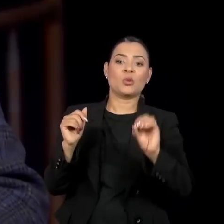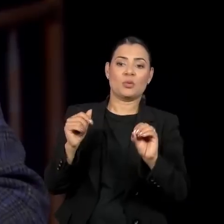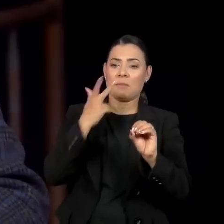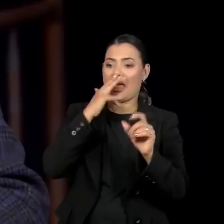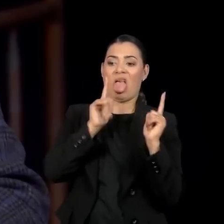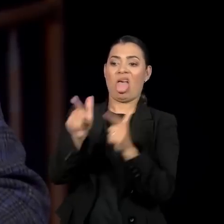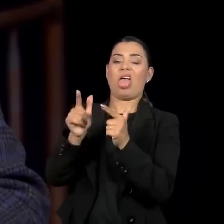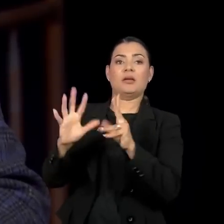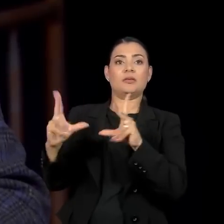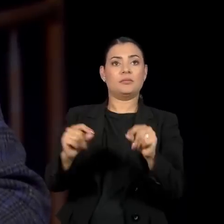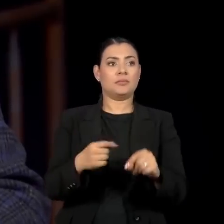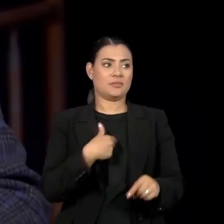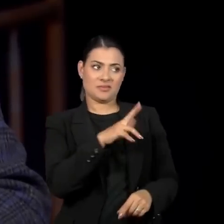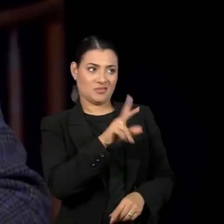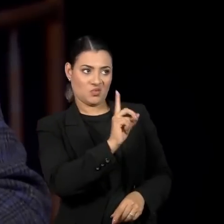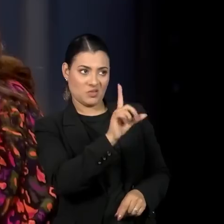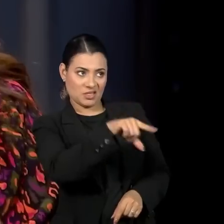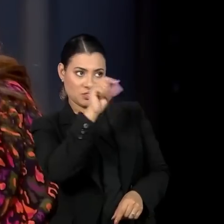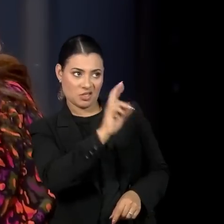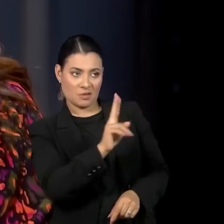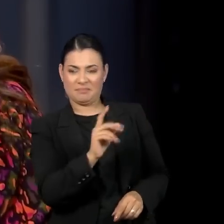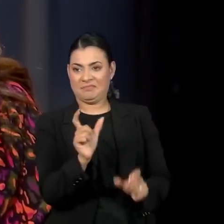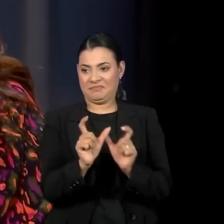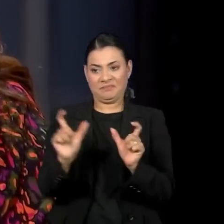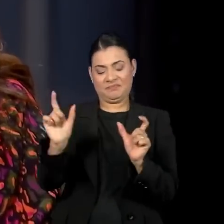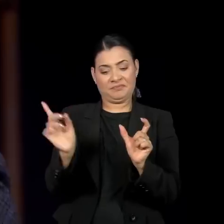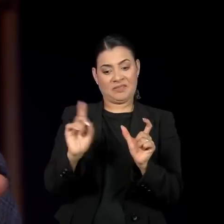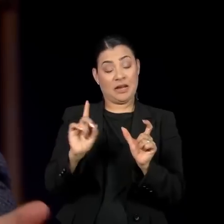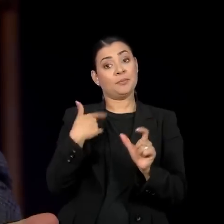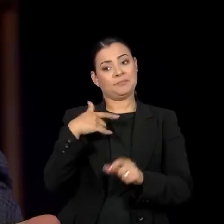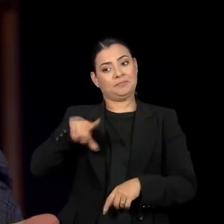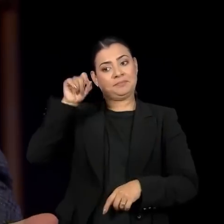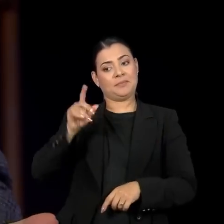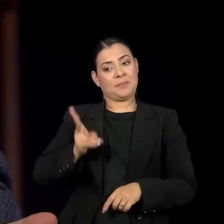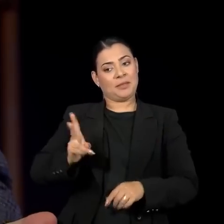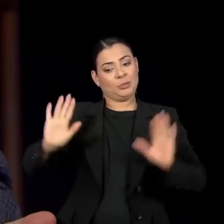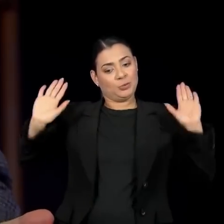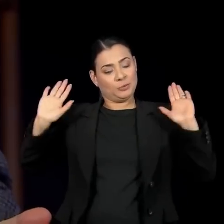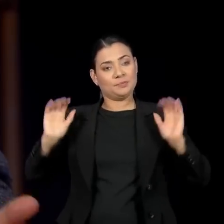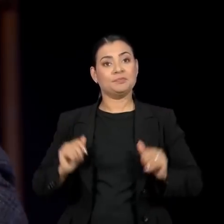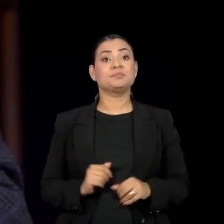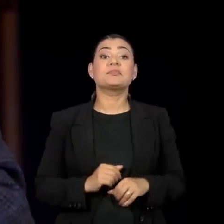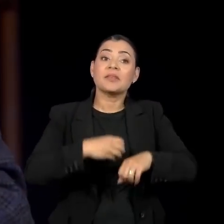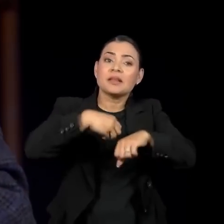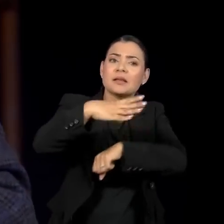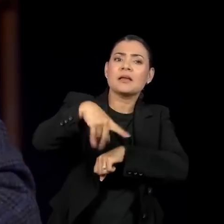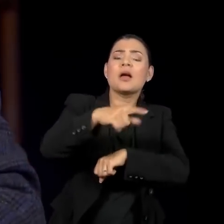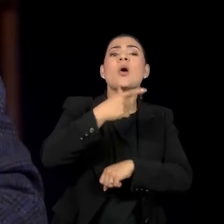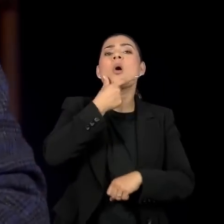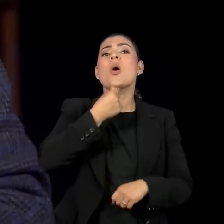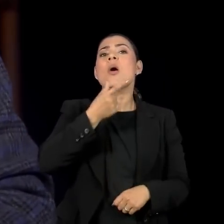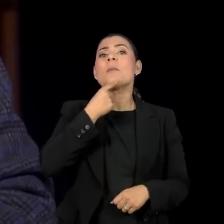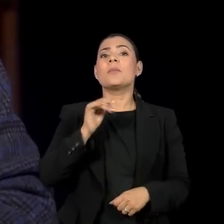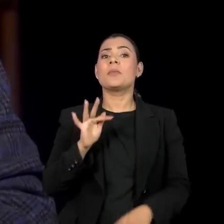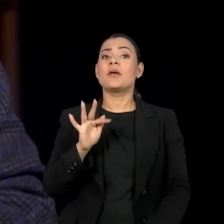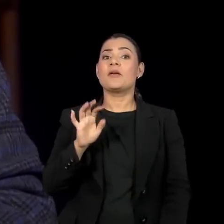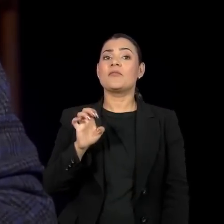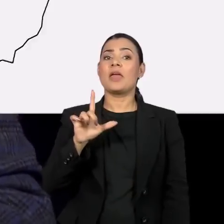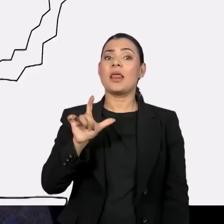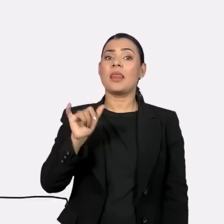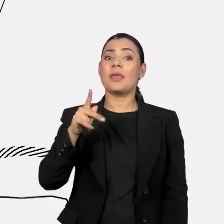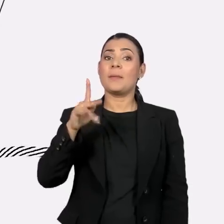Nem pensa em usar isso. Não. Não. Eu tenho que falar para eles de um rapaz chamado